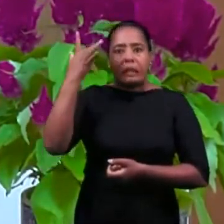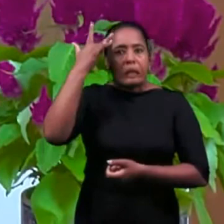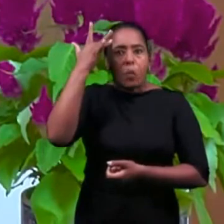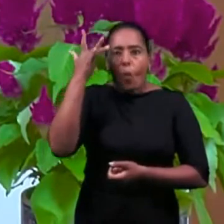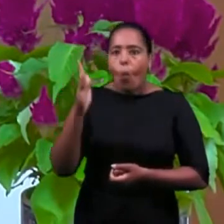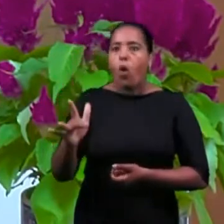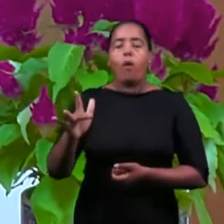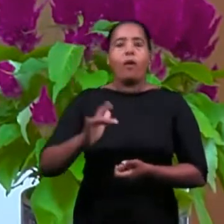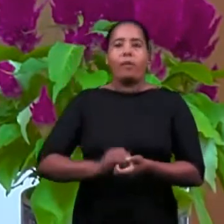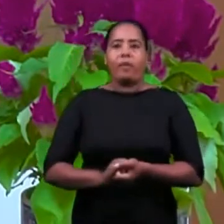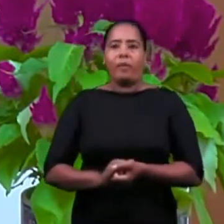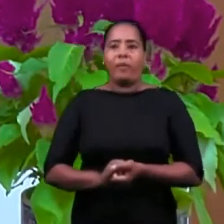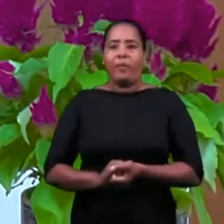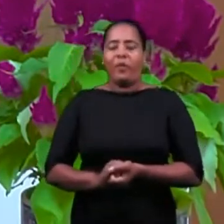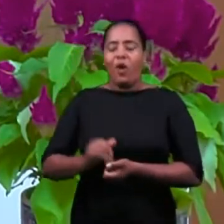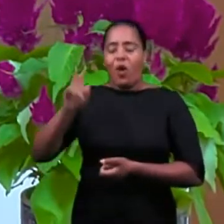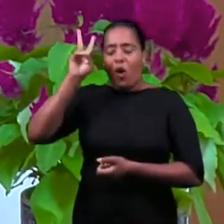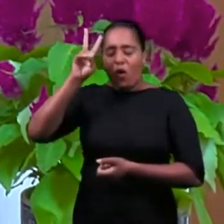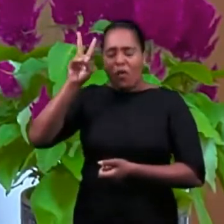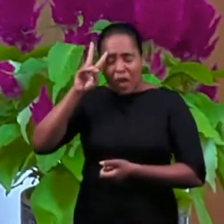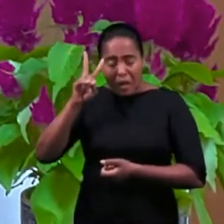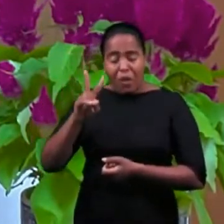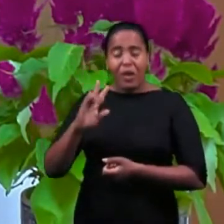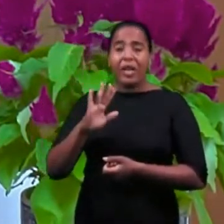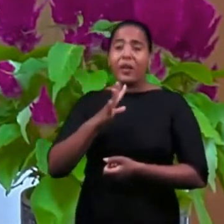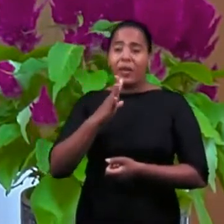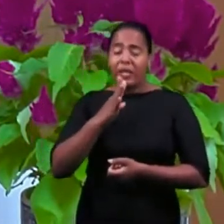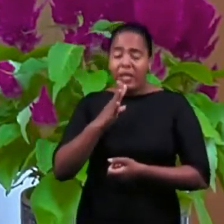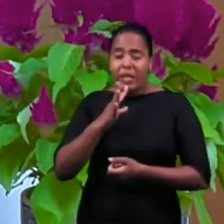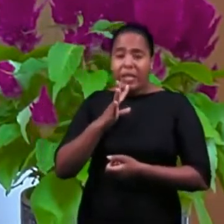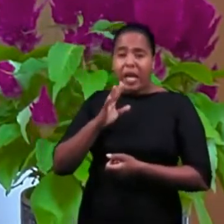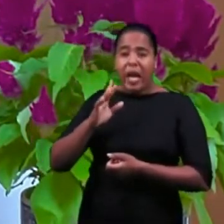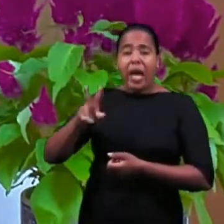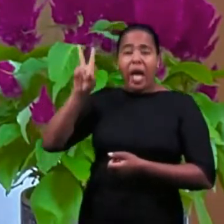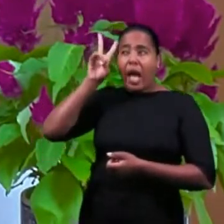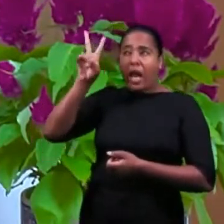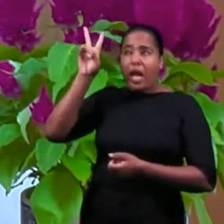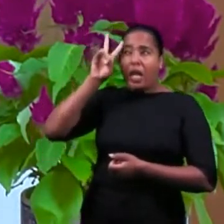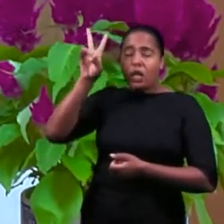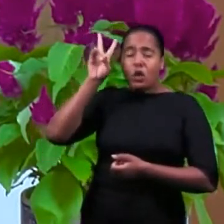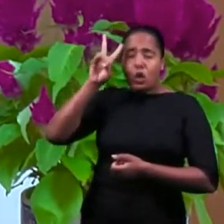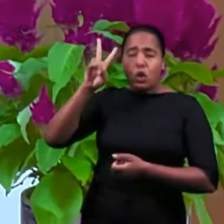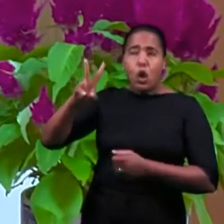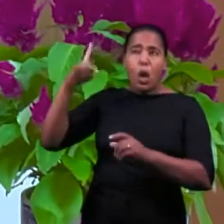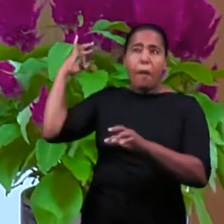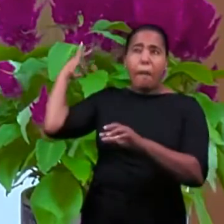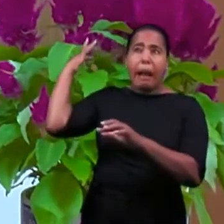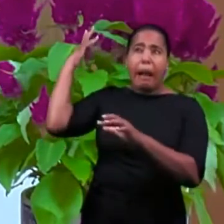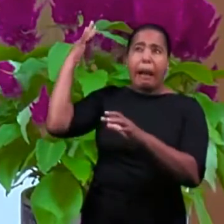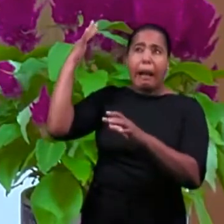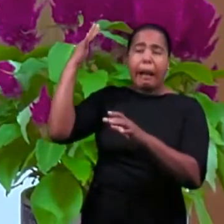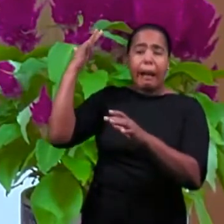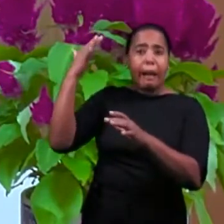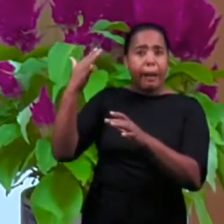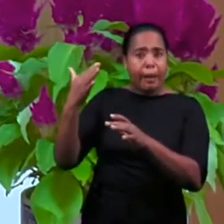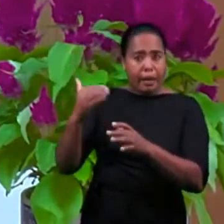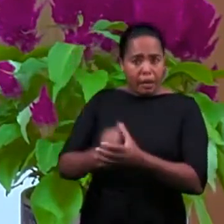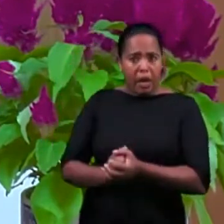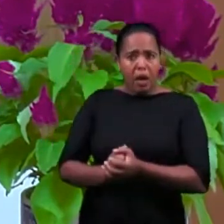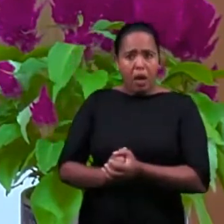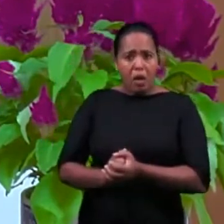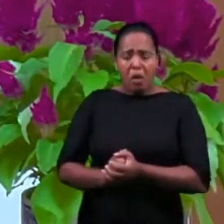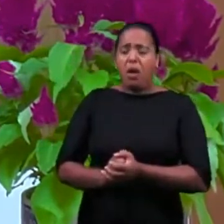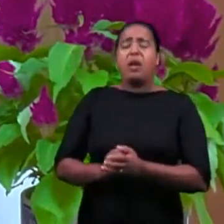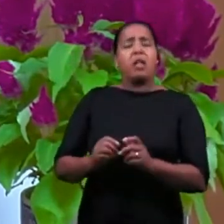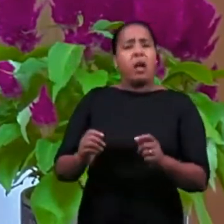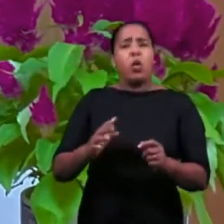dele era estoico, o valor da verdade estoica, onde o homem pode ser Deus e Deus pode ser o